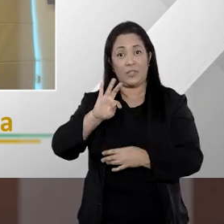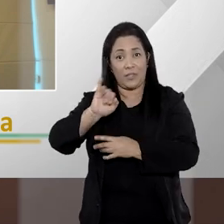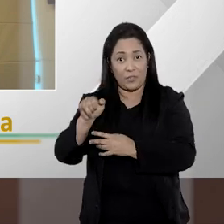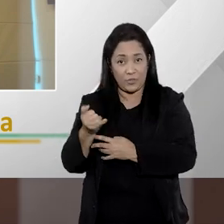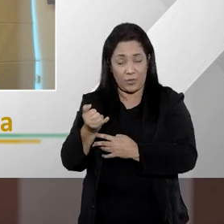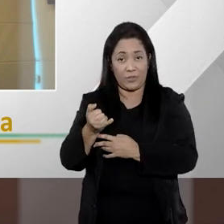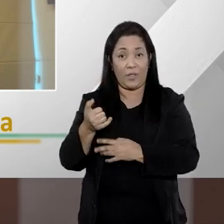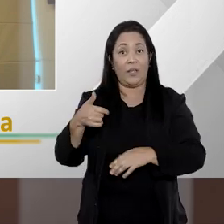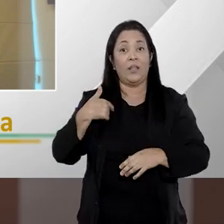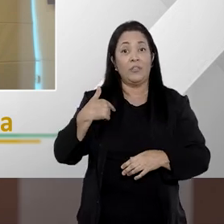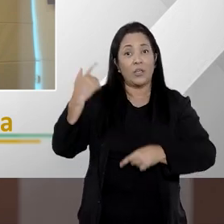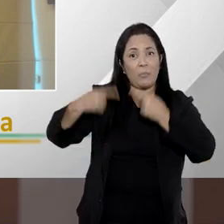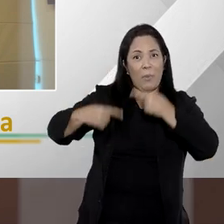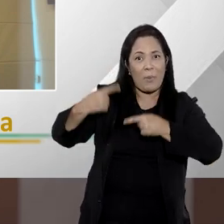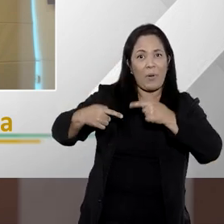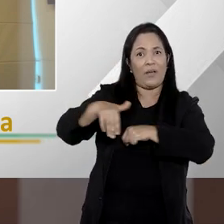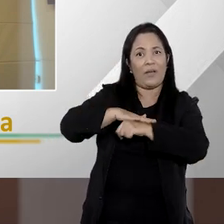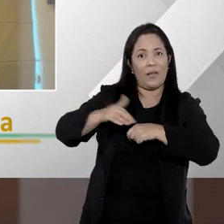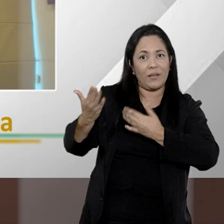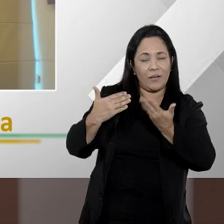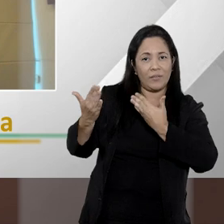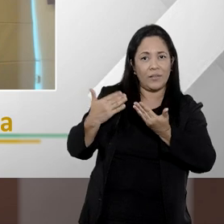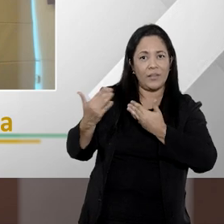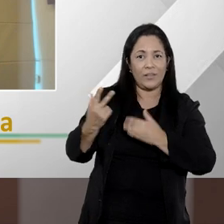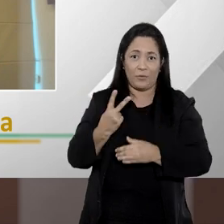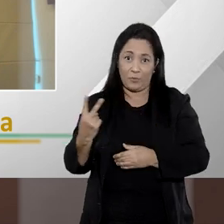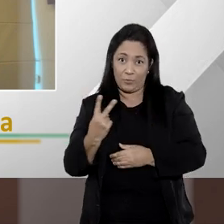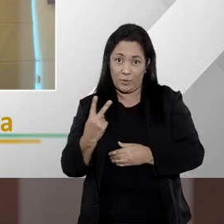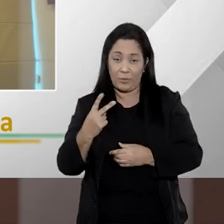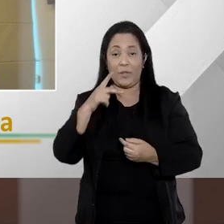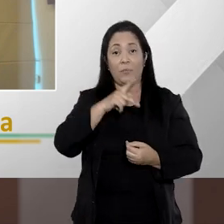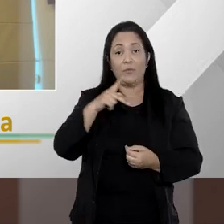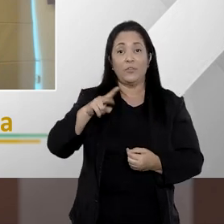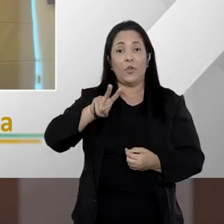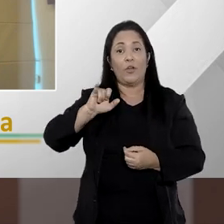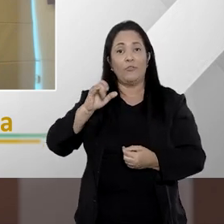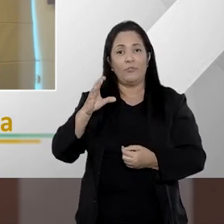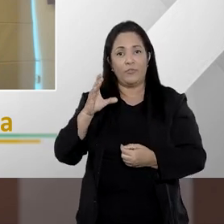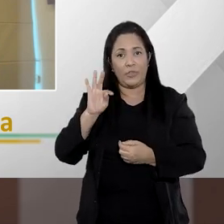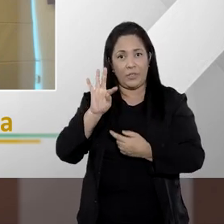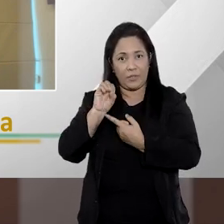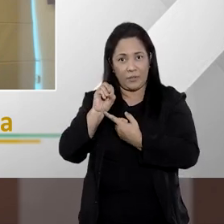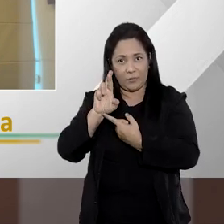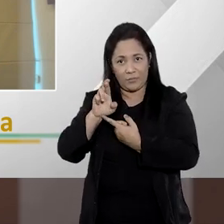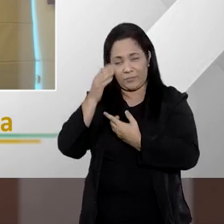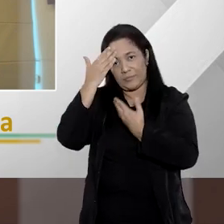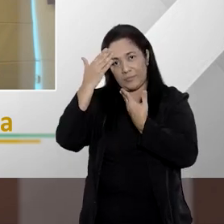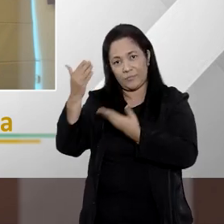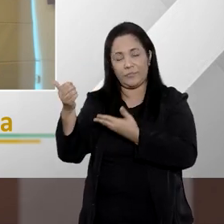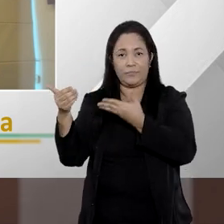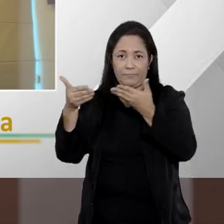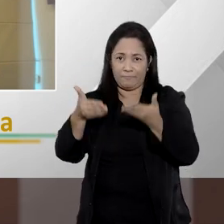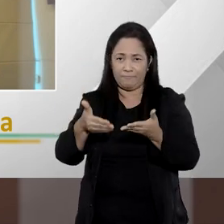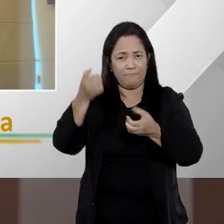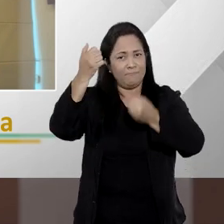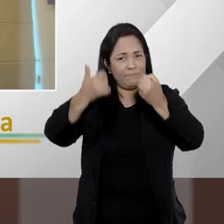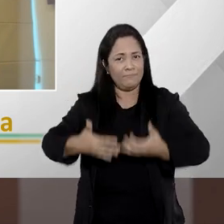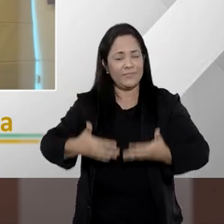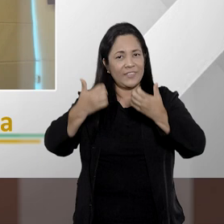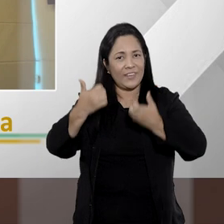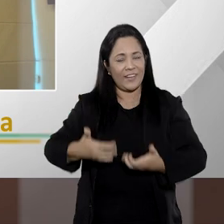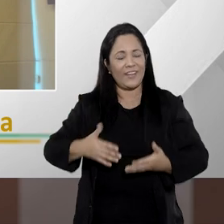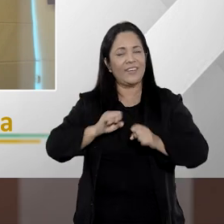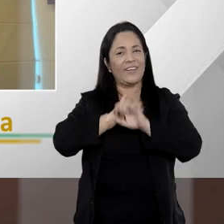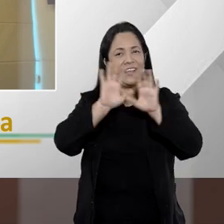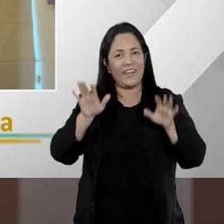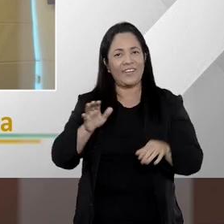Nós conversamos com o professor Victor Quintieri, a quem eu agradeço a participação pelos esclarecimentos e, como